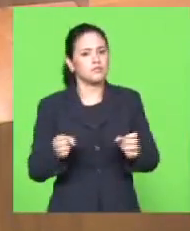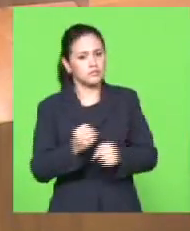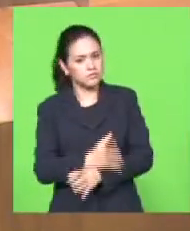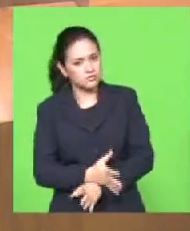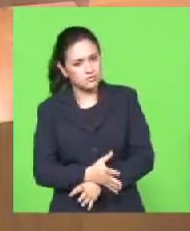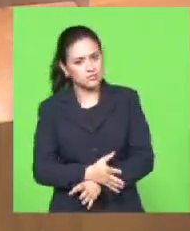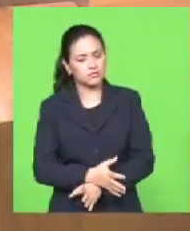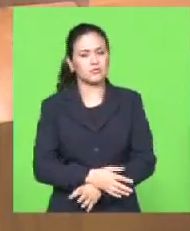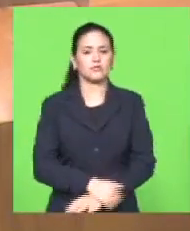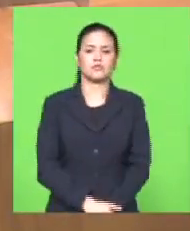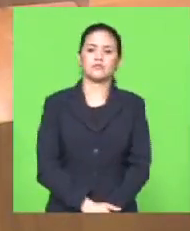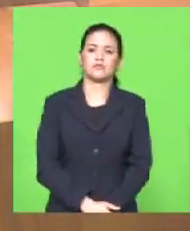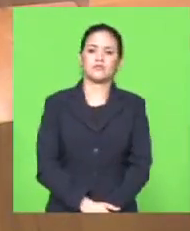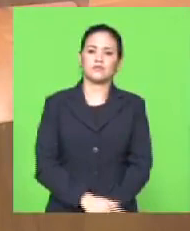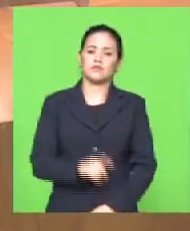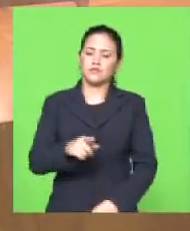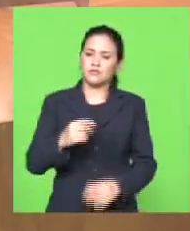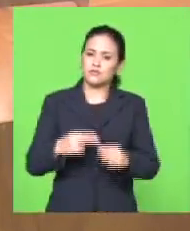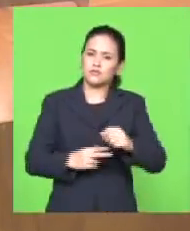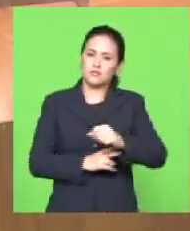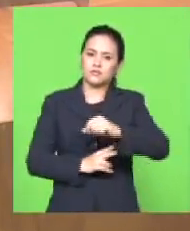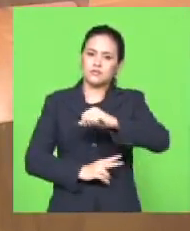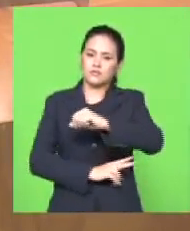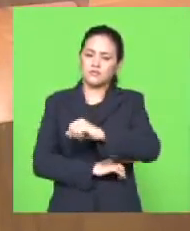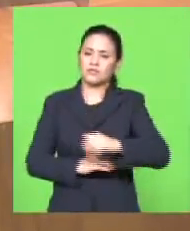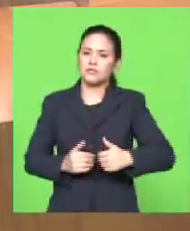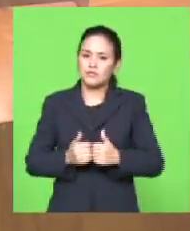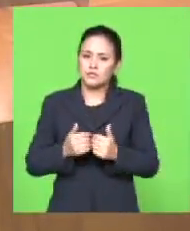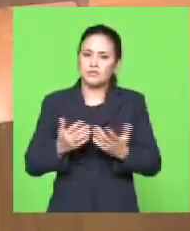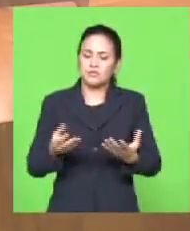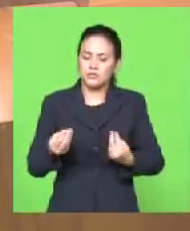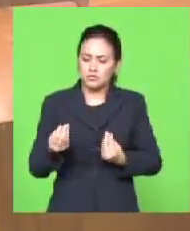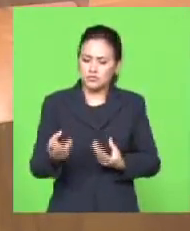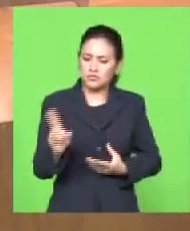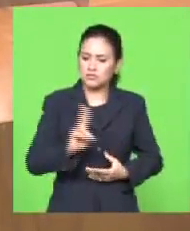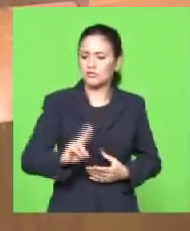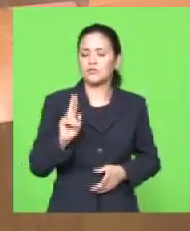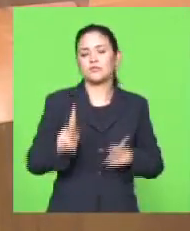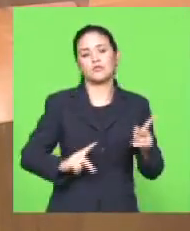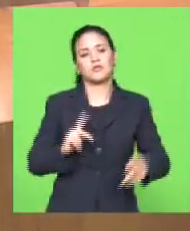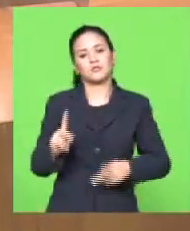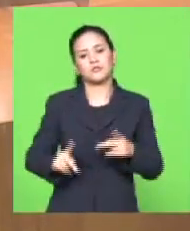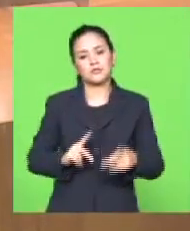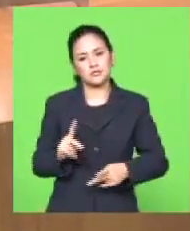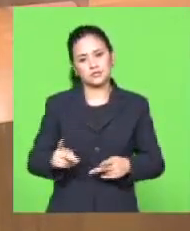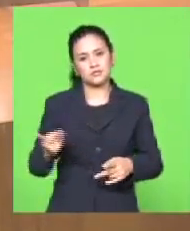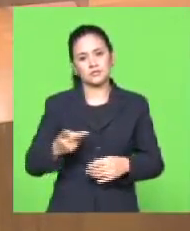parlamentar para ver aquela ponte realmente entregue à população de Fernando Falcão e de Mirador.